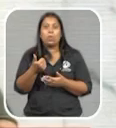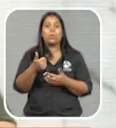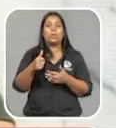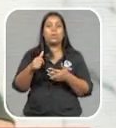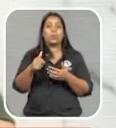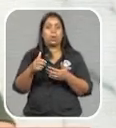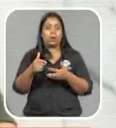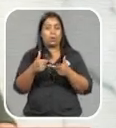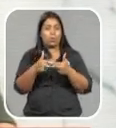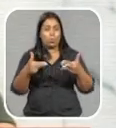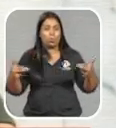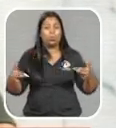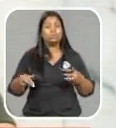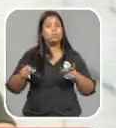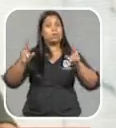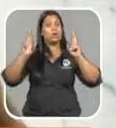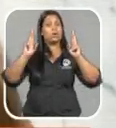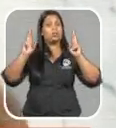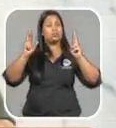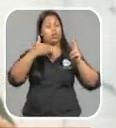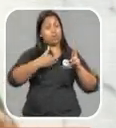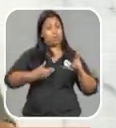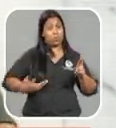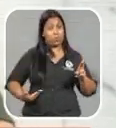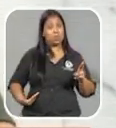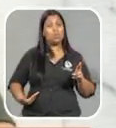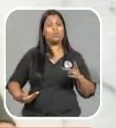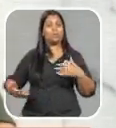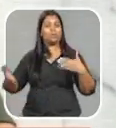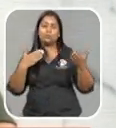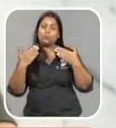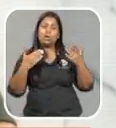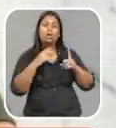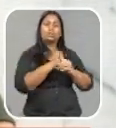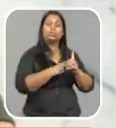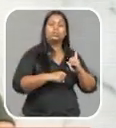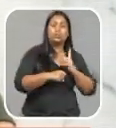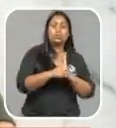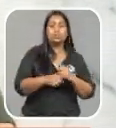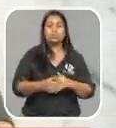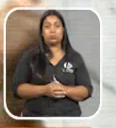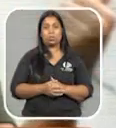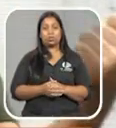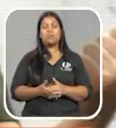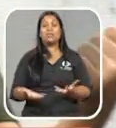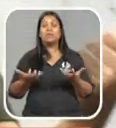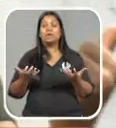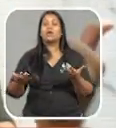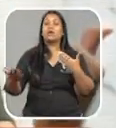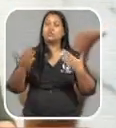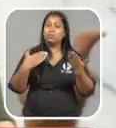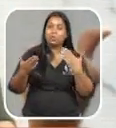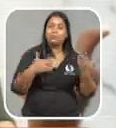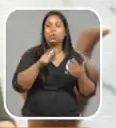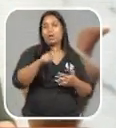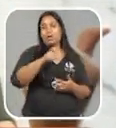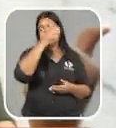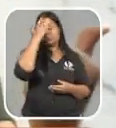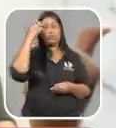muita mobilização e muito diálogo com a sociedade. E eu quero dialogar muito com esse eleitor que não votou no Lula, mas não está na frente do